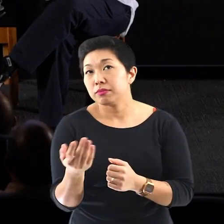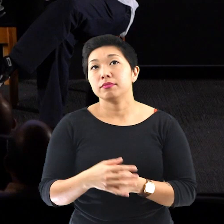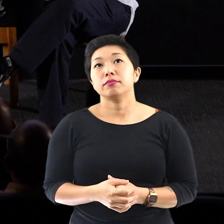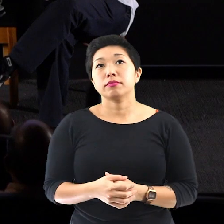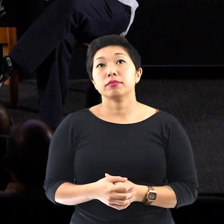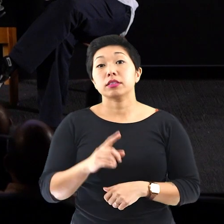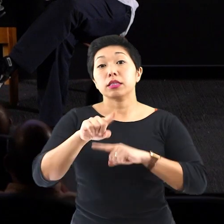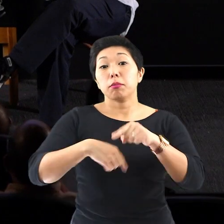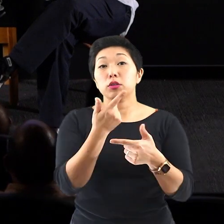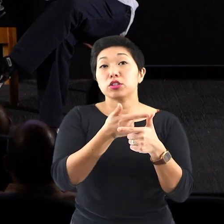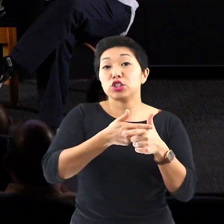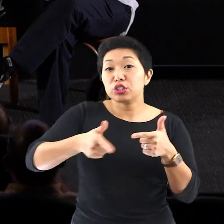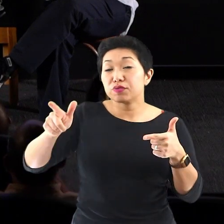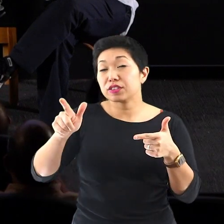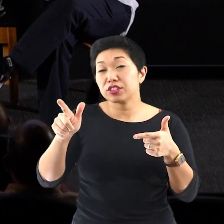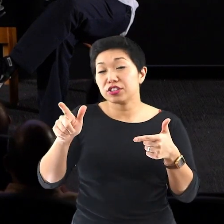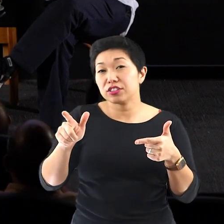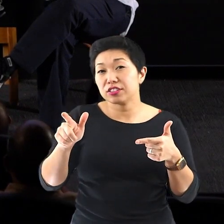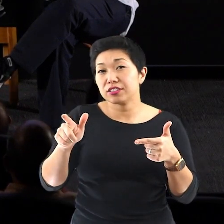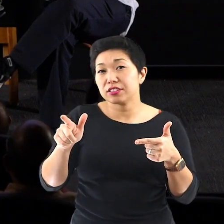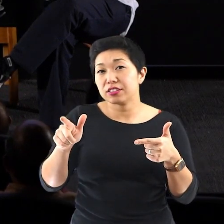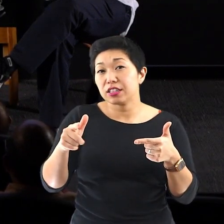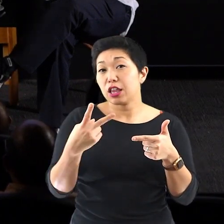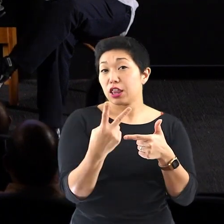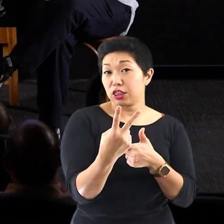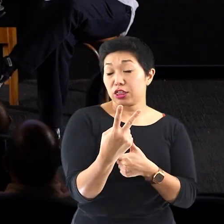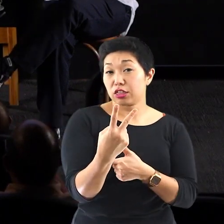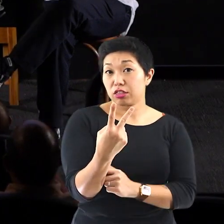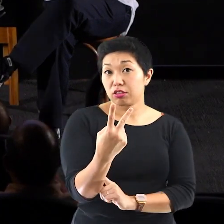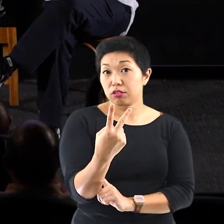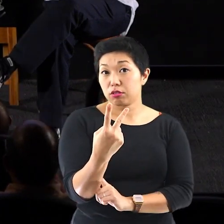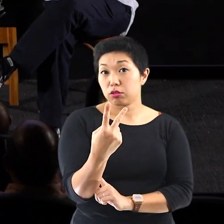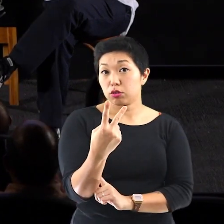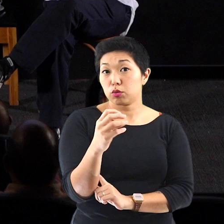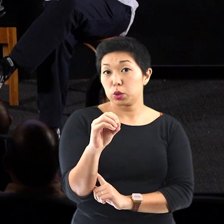Depois vamos dividir isso pelos